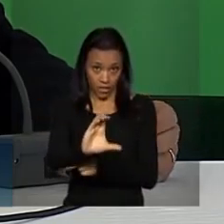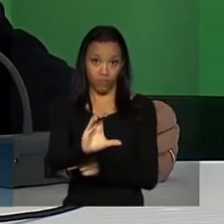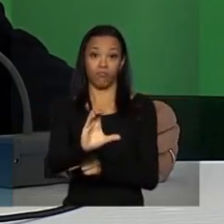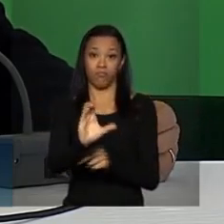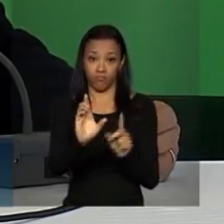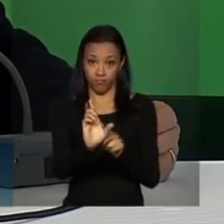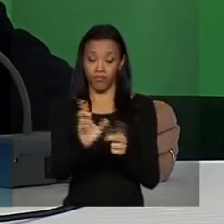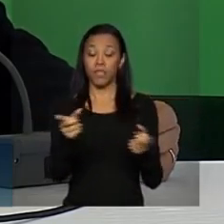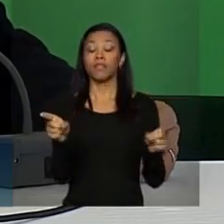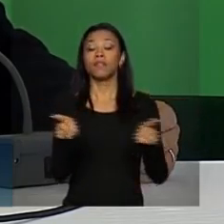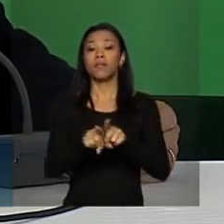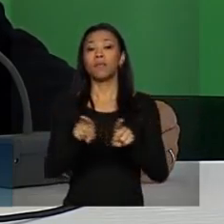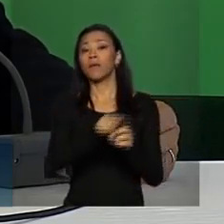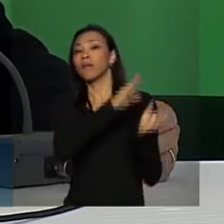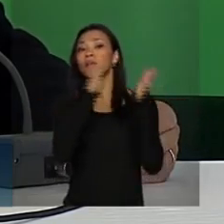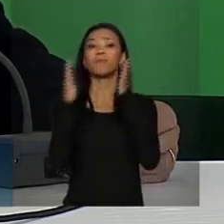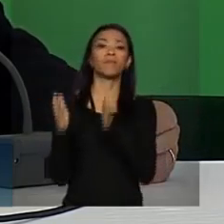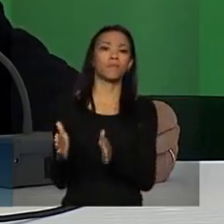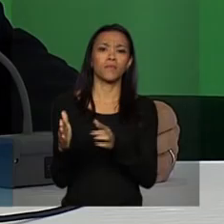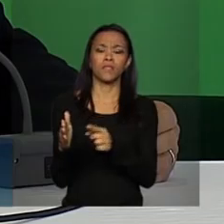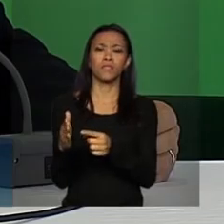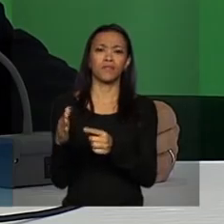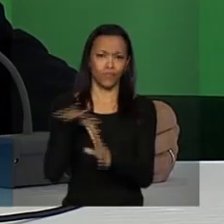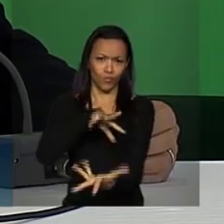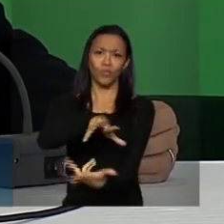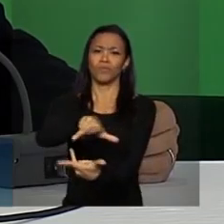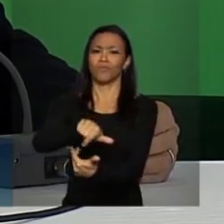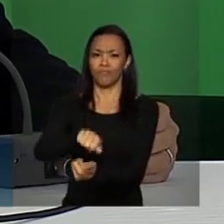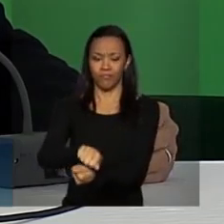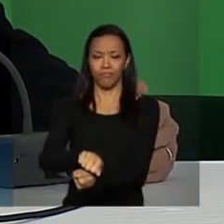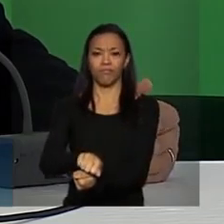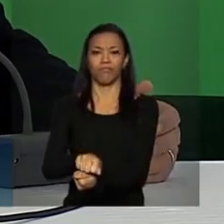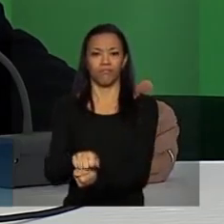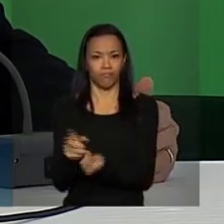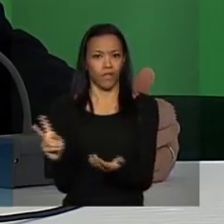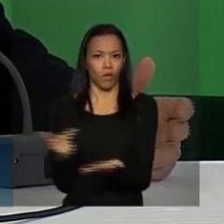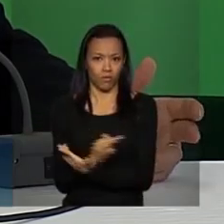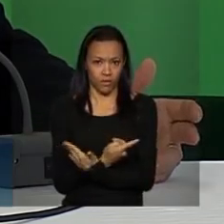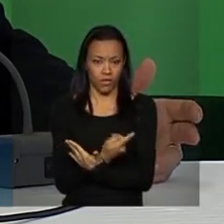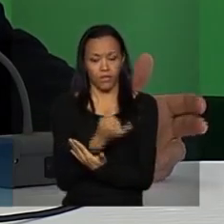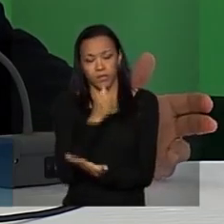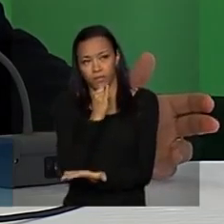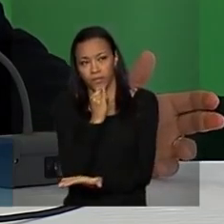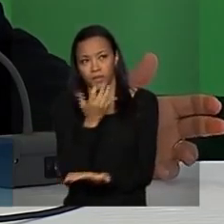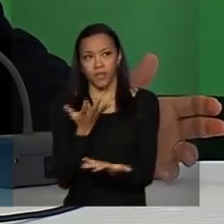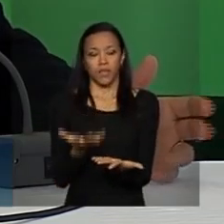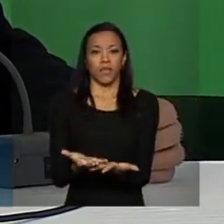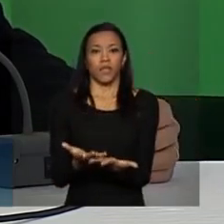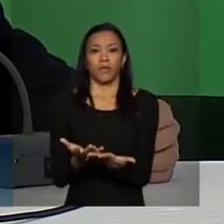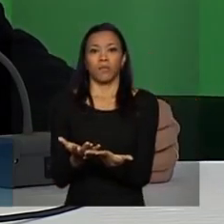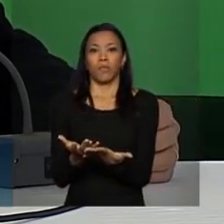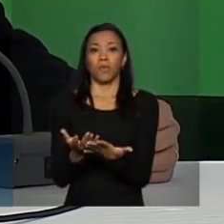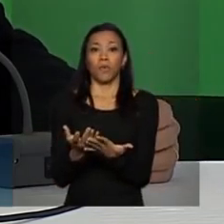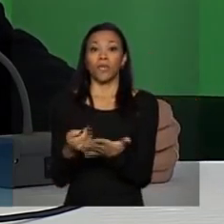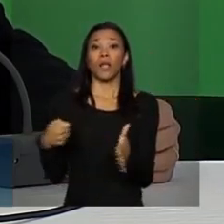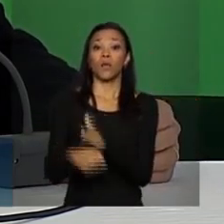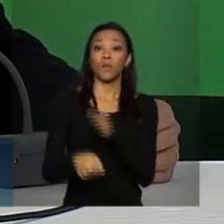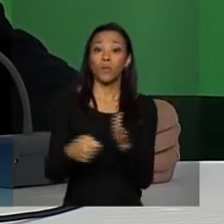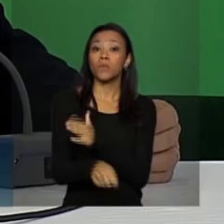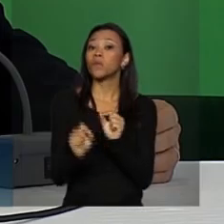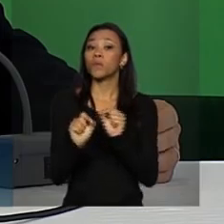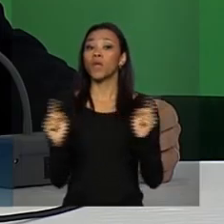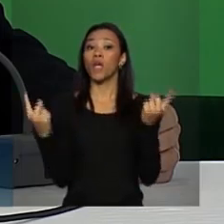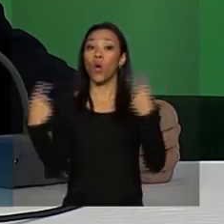Caribenhos, como também no campo global, em iniciativas, por exemplo, na luta contra a fome. O